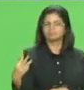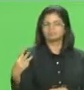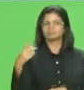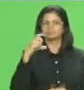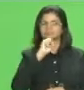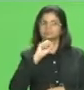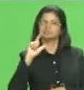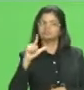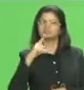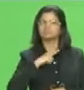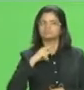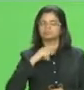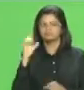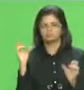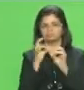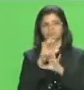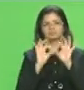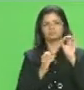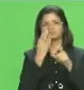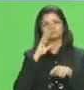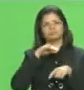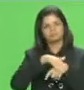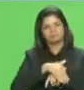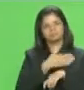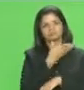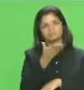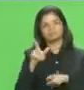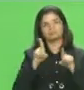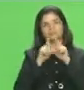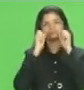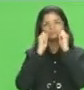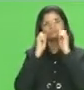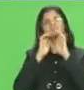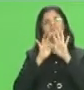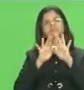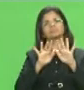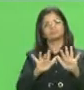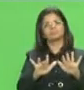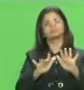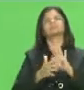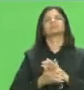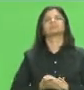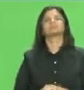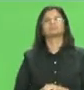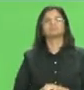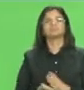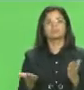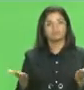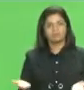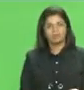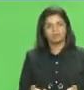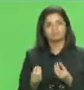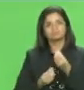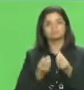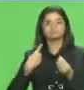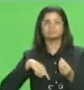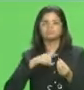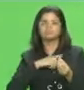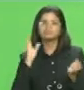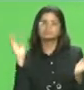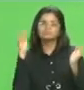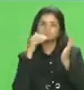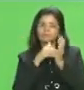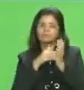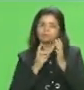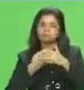São Luís tem jeito. Uma boa noite, e que Deus nos abençoe. E, desta forma, nós encerramos o